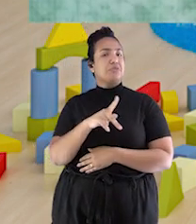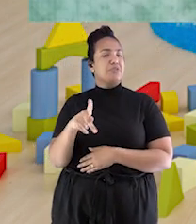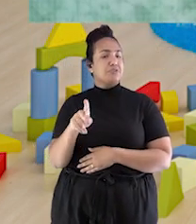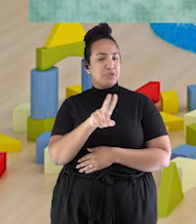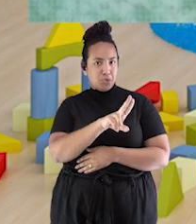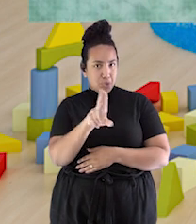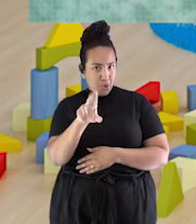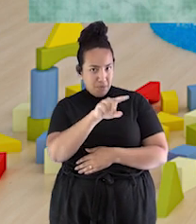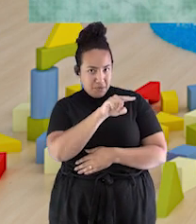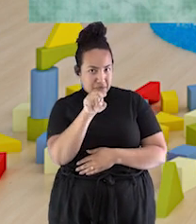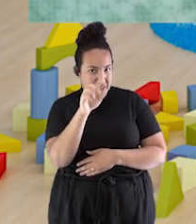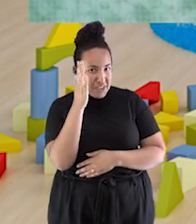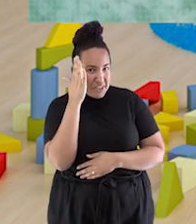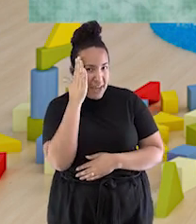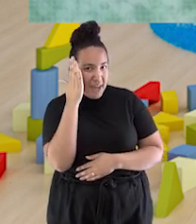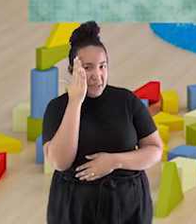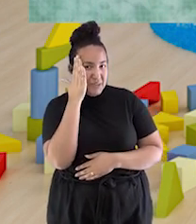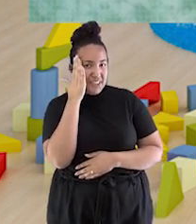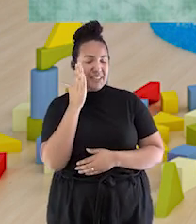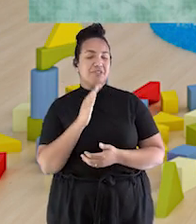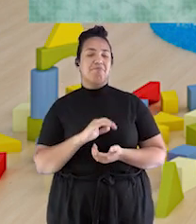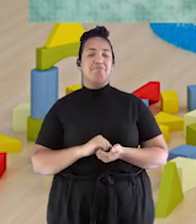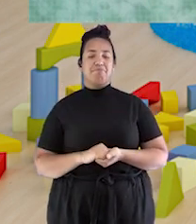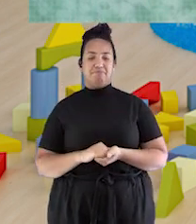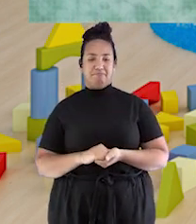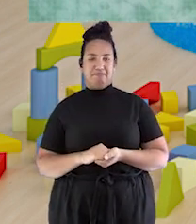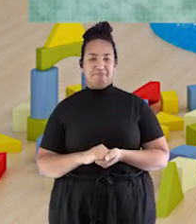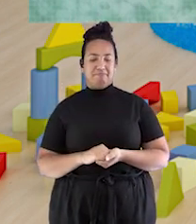Quem sabe o nome dela? Você sabe?